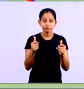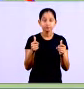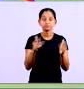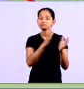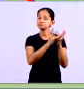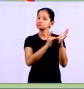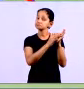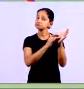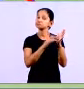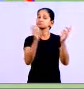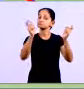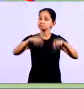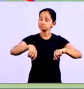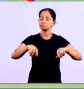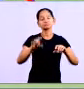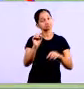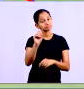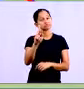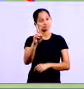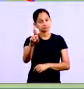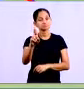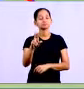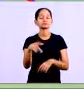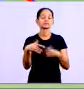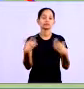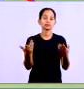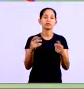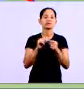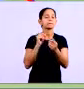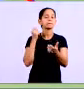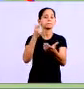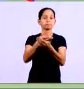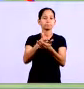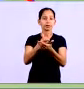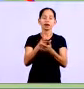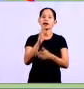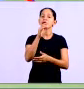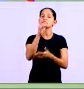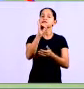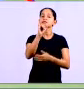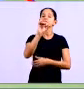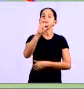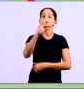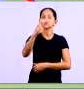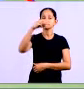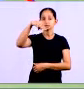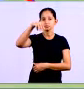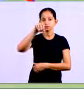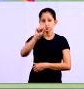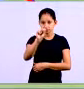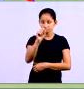professor. R$540. Você vai pagar isso de ICMS? Não. Você vai pagar isso